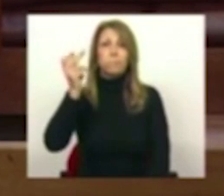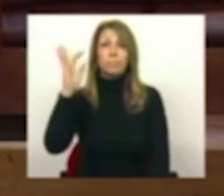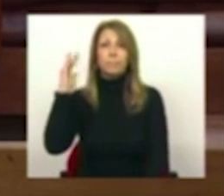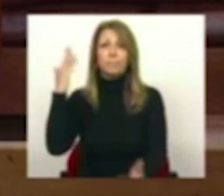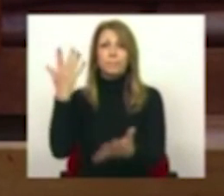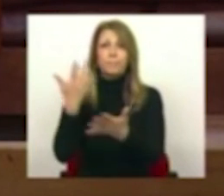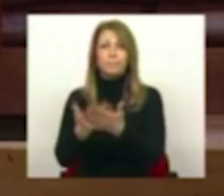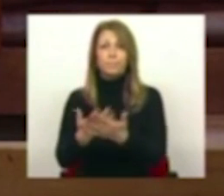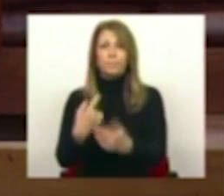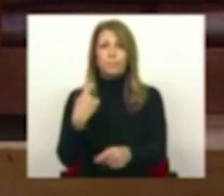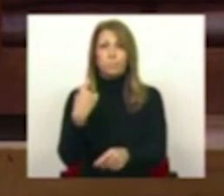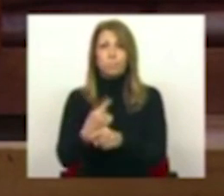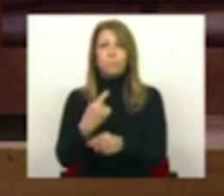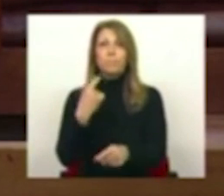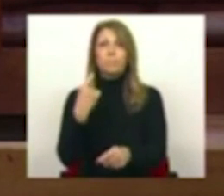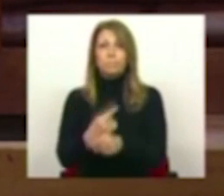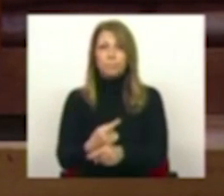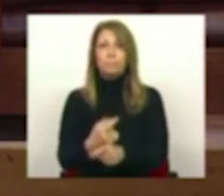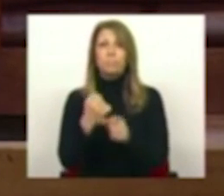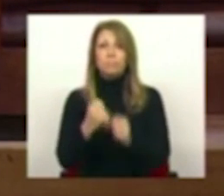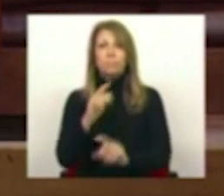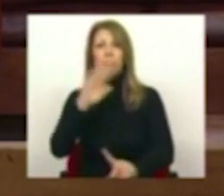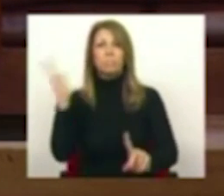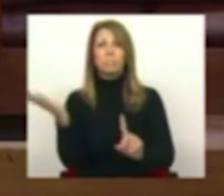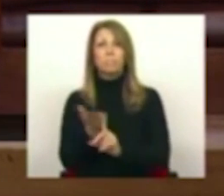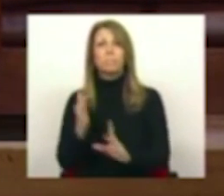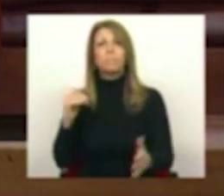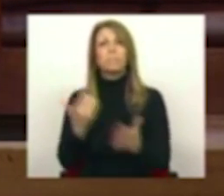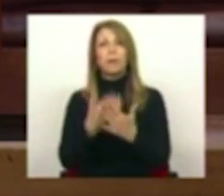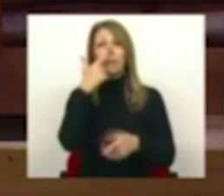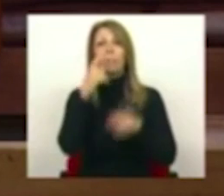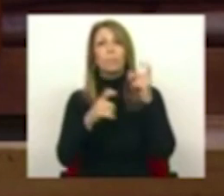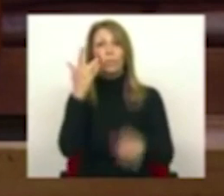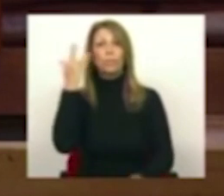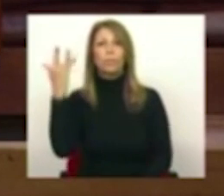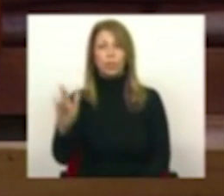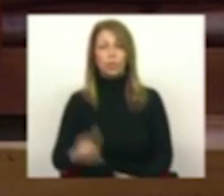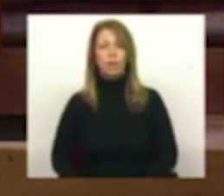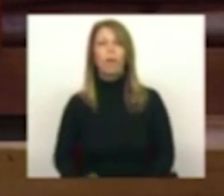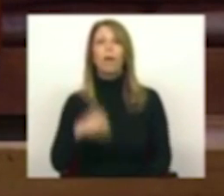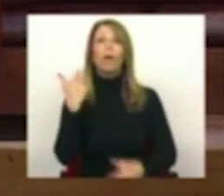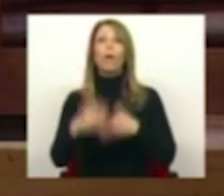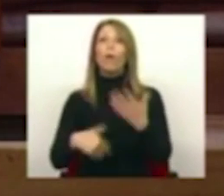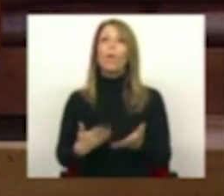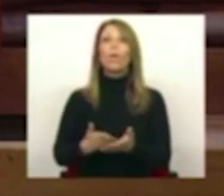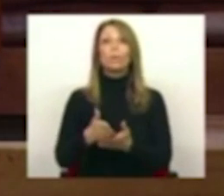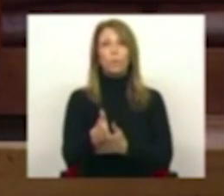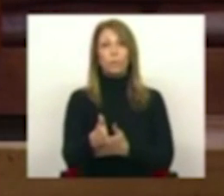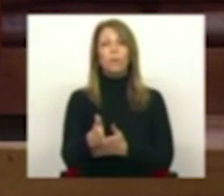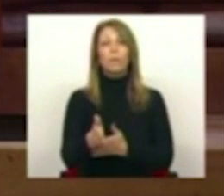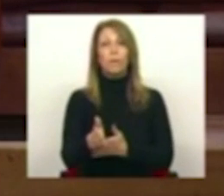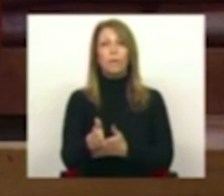insistem em penalizar os imigrantes. continuidade de